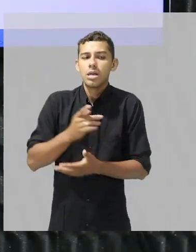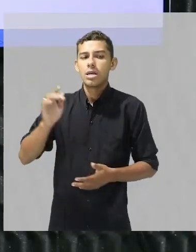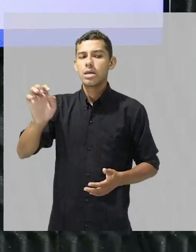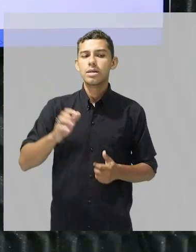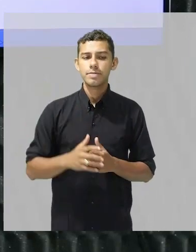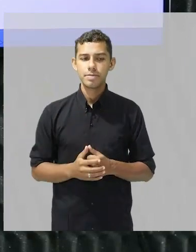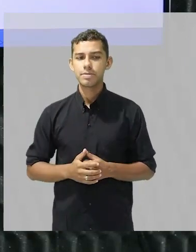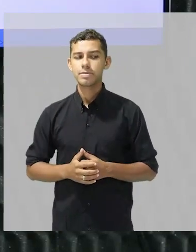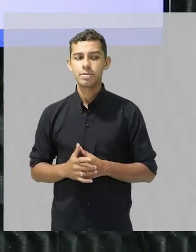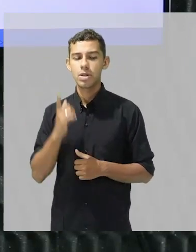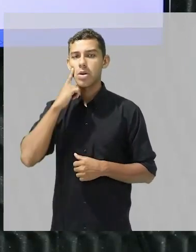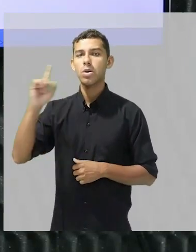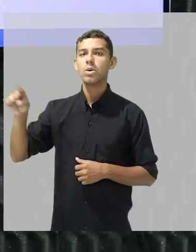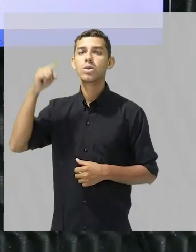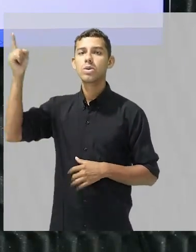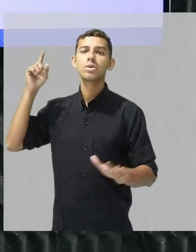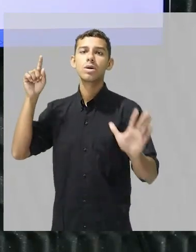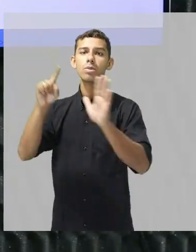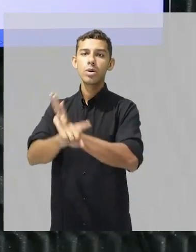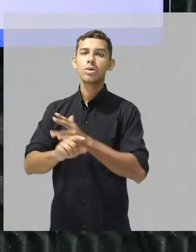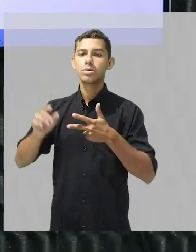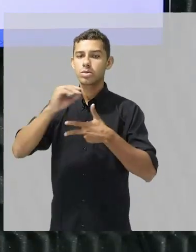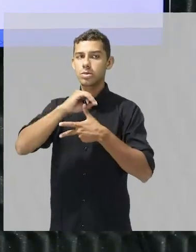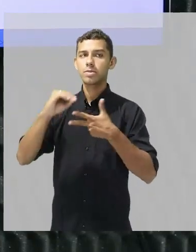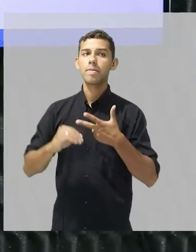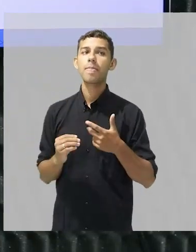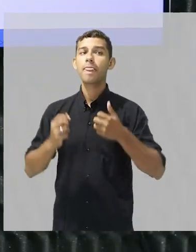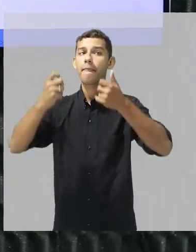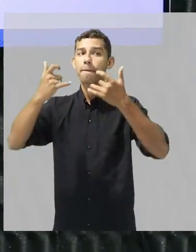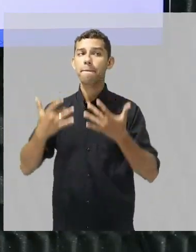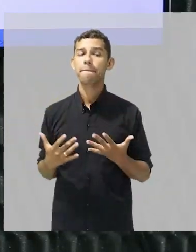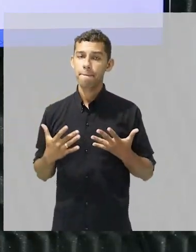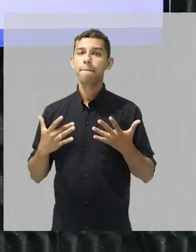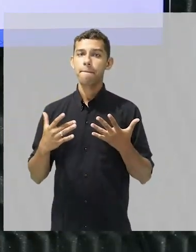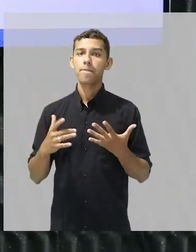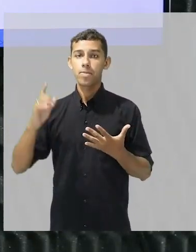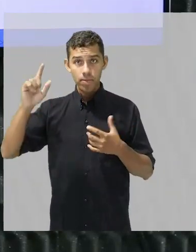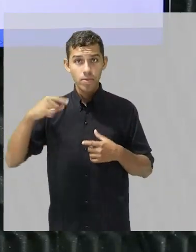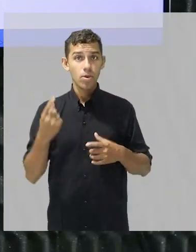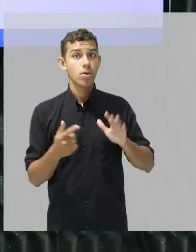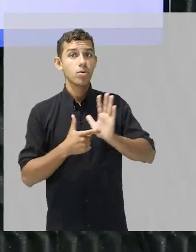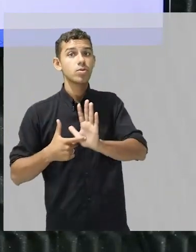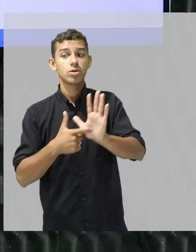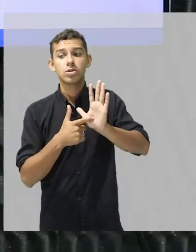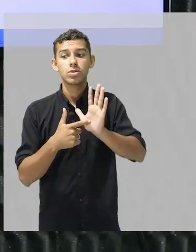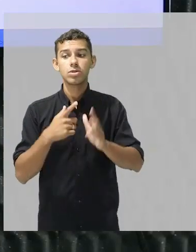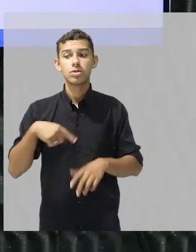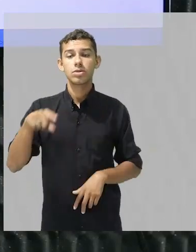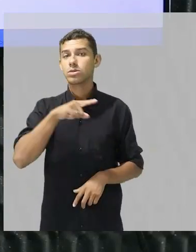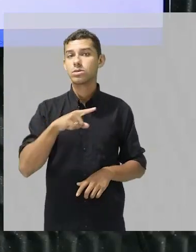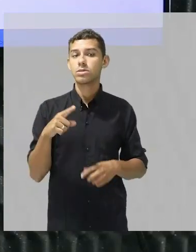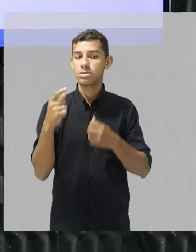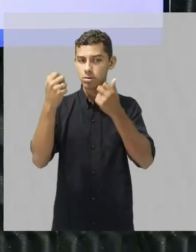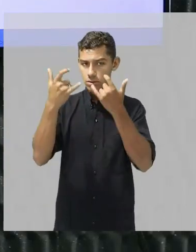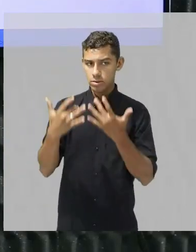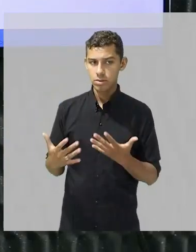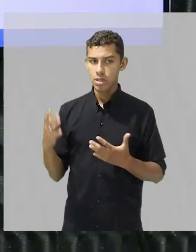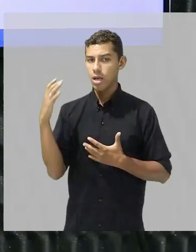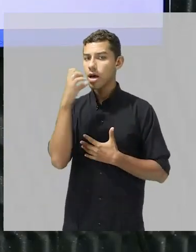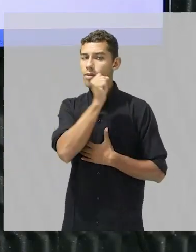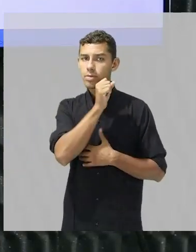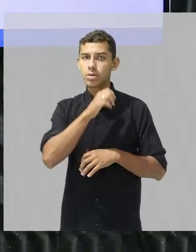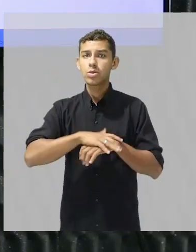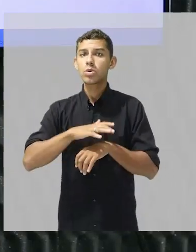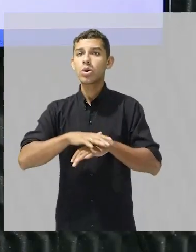E. Vamos aqui para a próxima questão. A gente vai comentar essa questão aqui, depois eu vou mostrar para vocês ali um esqueminha rápido do